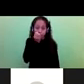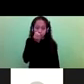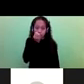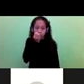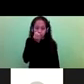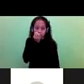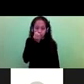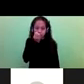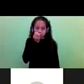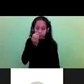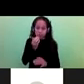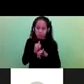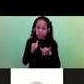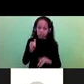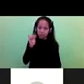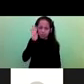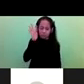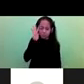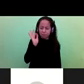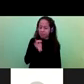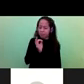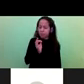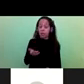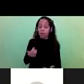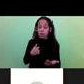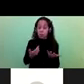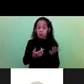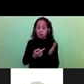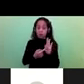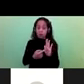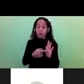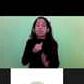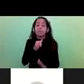Imagine que, nesse momento, eu estou apenas